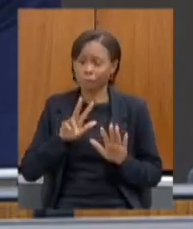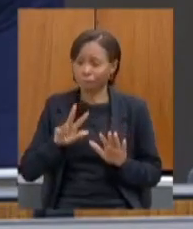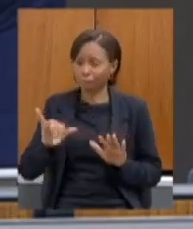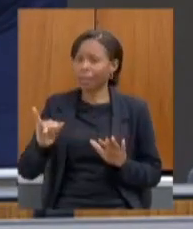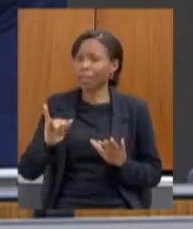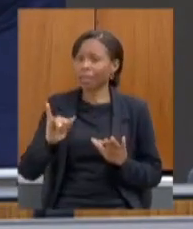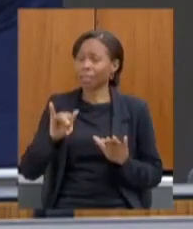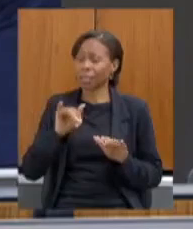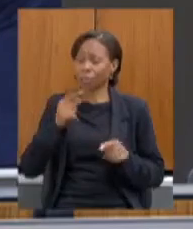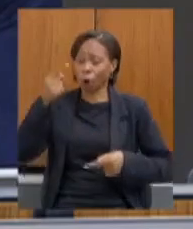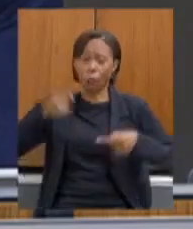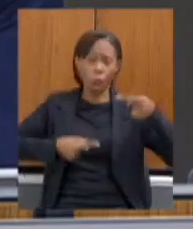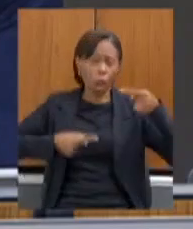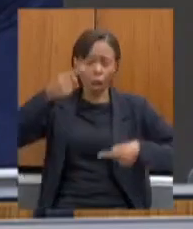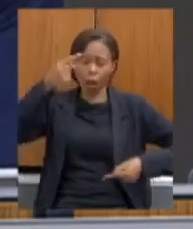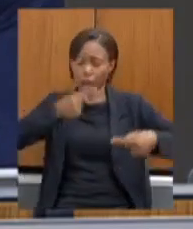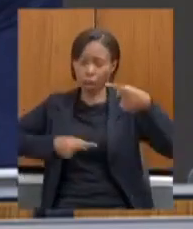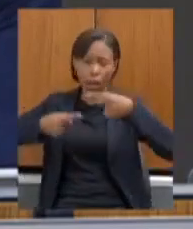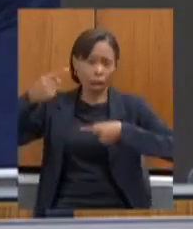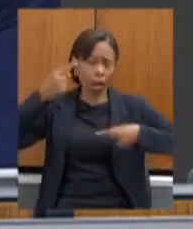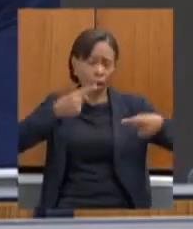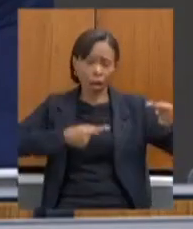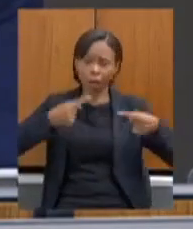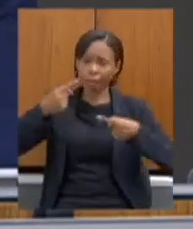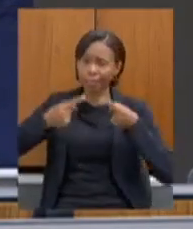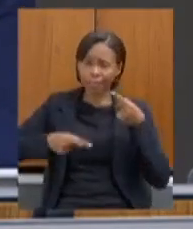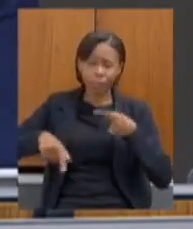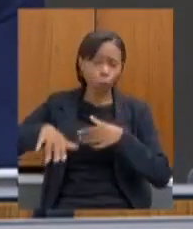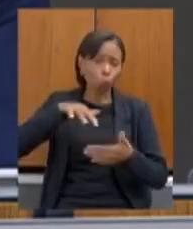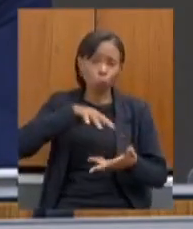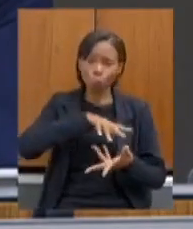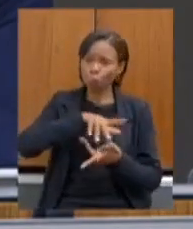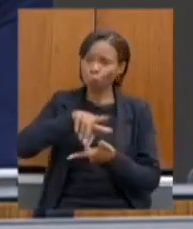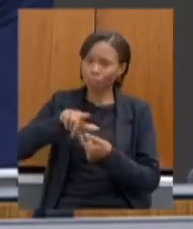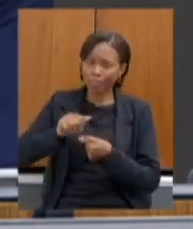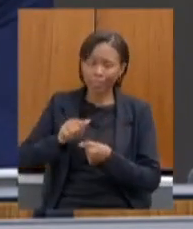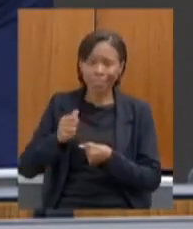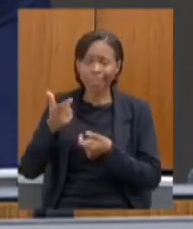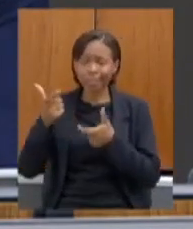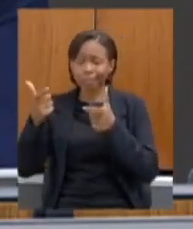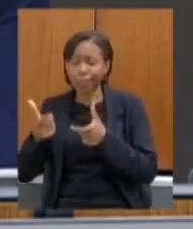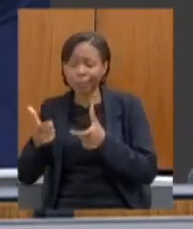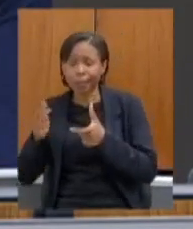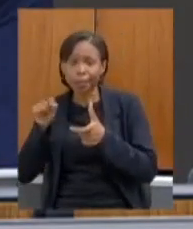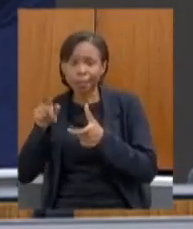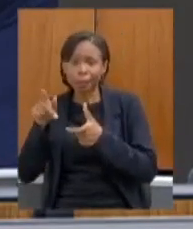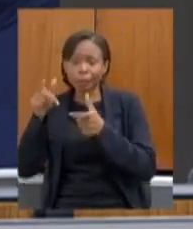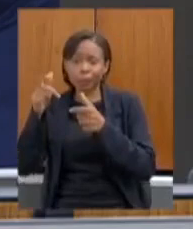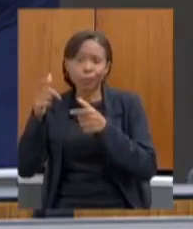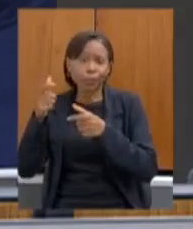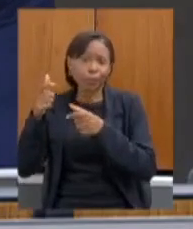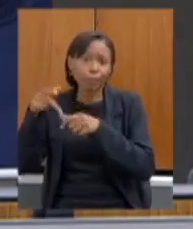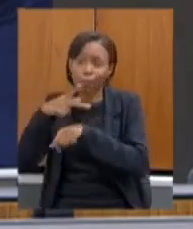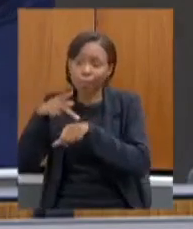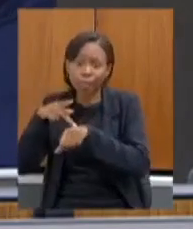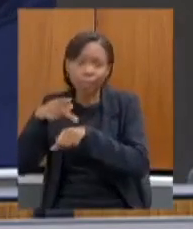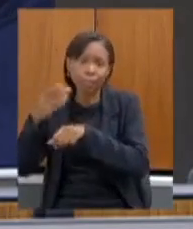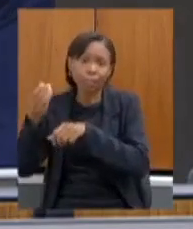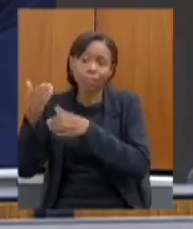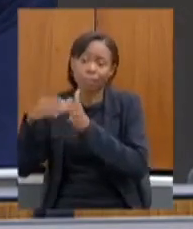pela vacina, do ponto de vista até de logística, de como é essa vacina vai sair de um lugar, chegar em outros países, a distribuição por outros países.